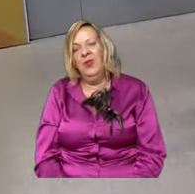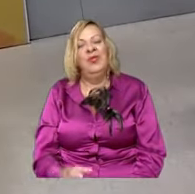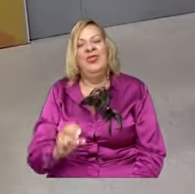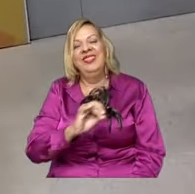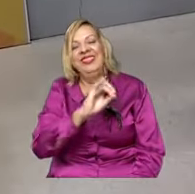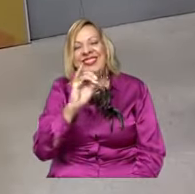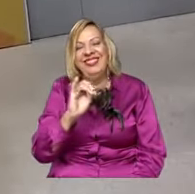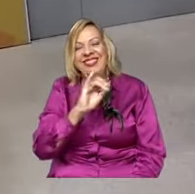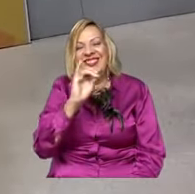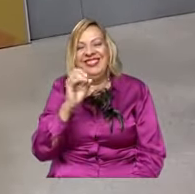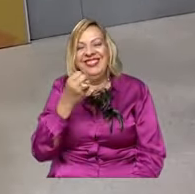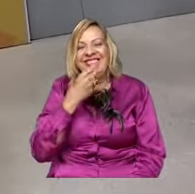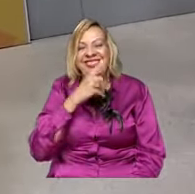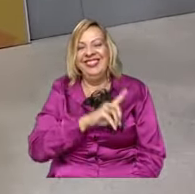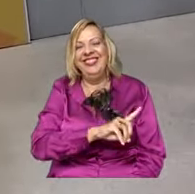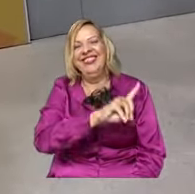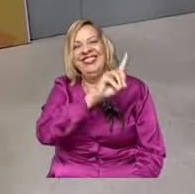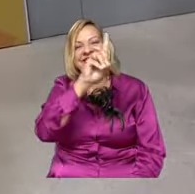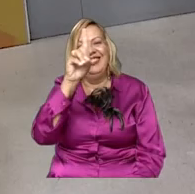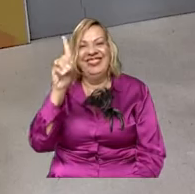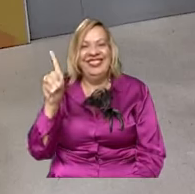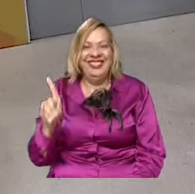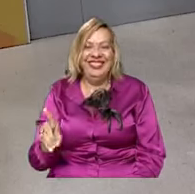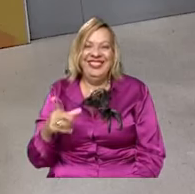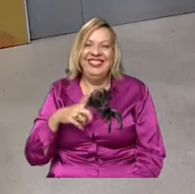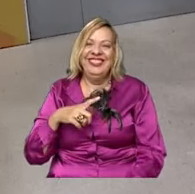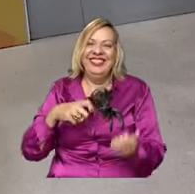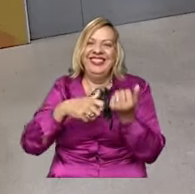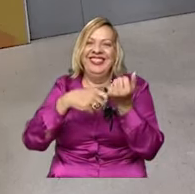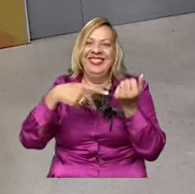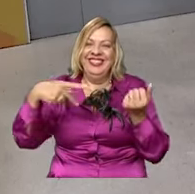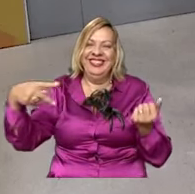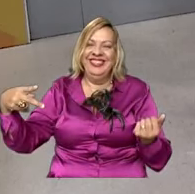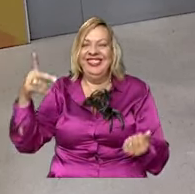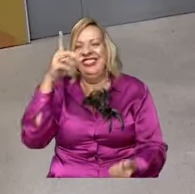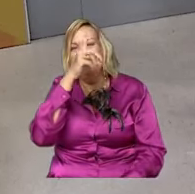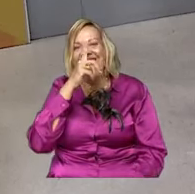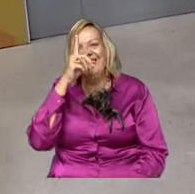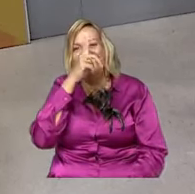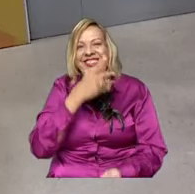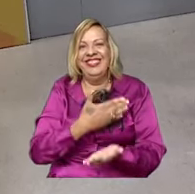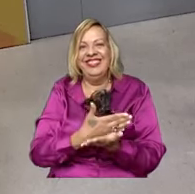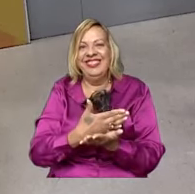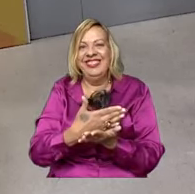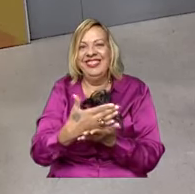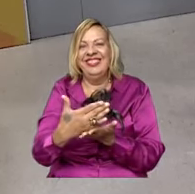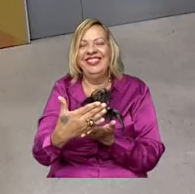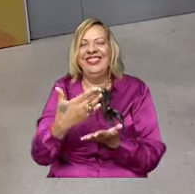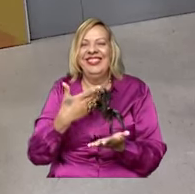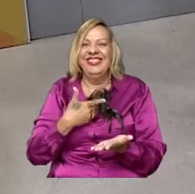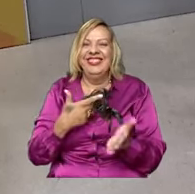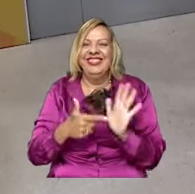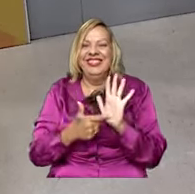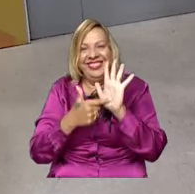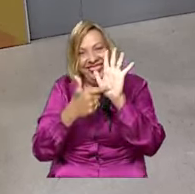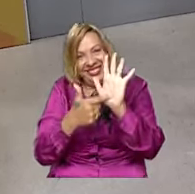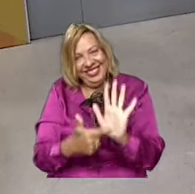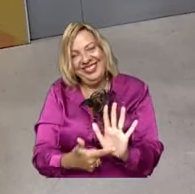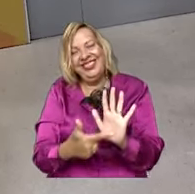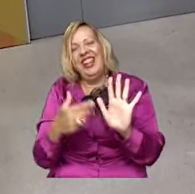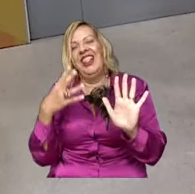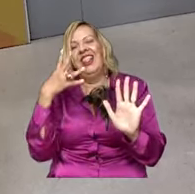Olá, olá, bom dia, muito bom dia. O Cajucap deste domingo começa com essa linda e